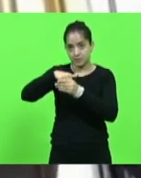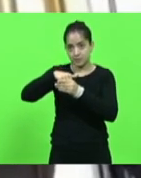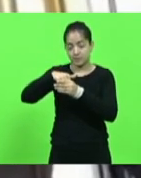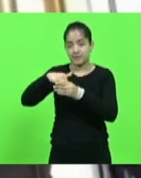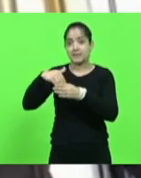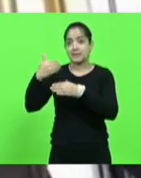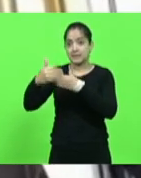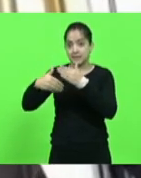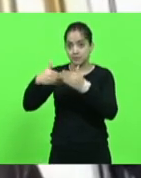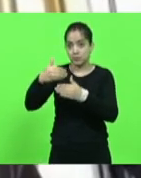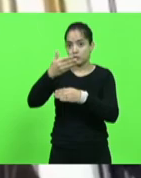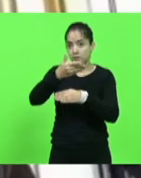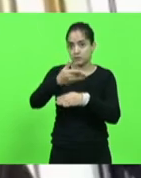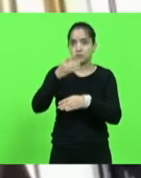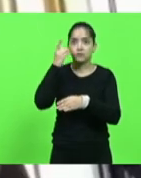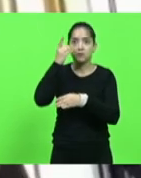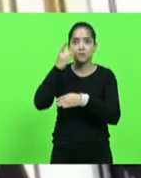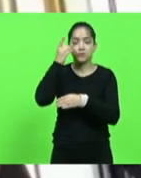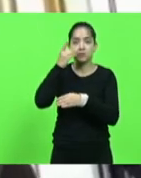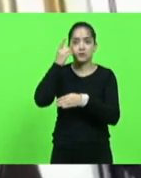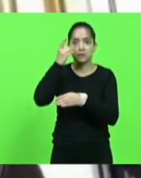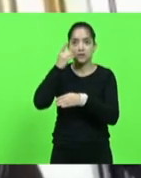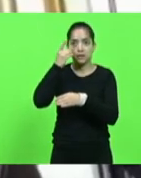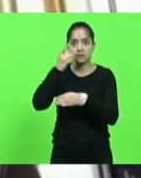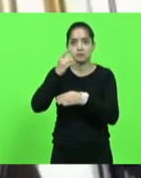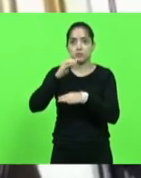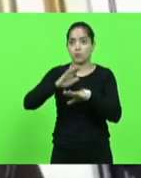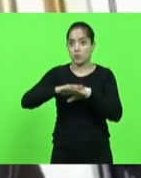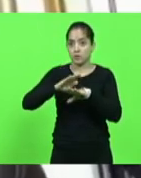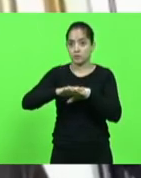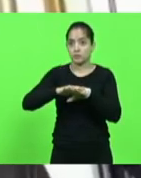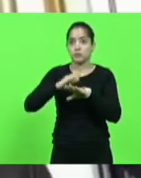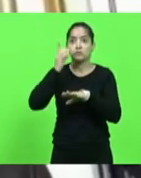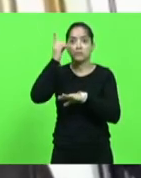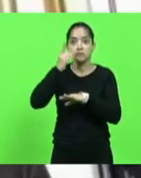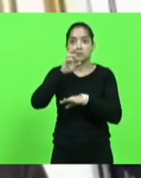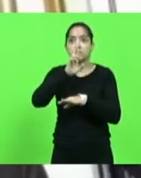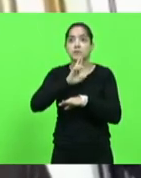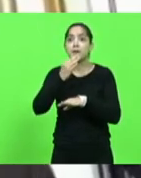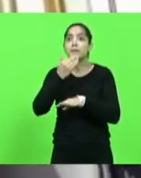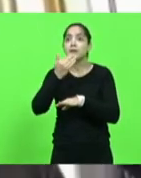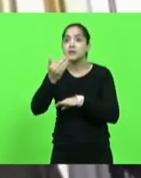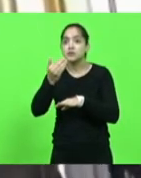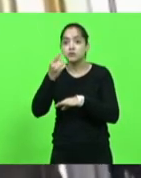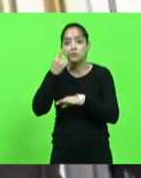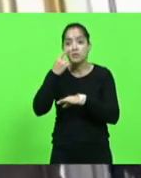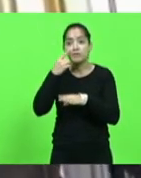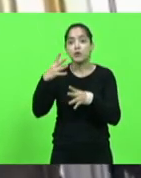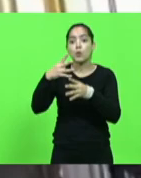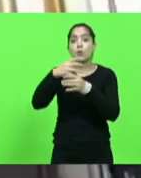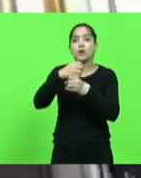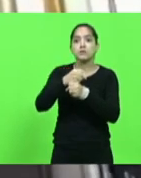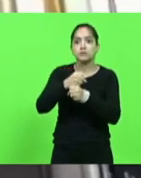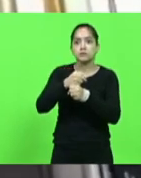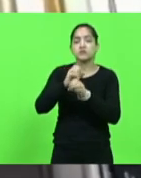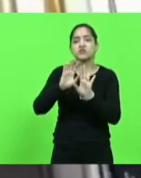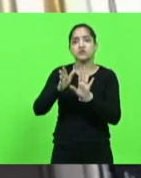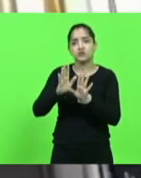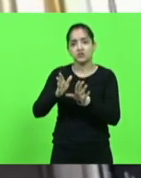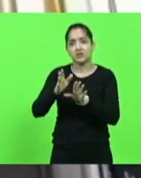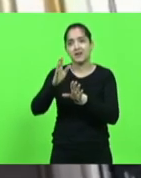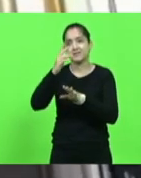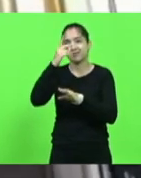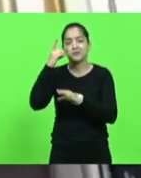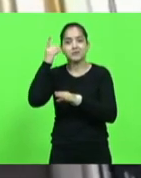o deputado, autor da matéria, deputado Rodrigo Minotto, pediu a verificação de quórum, já tinha alguns deputados que já